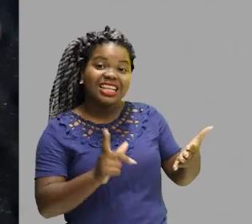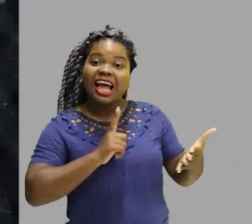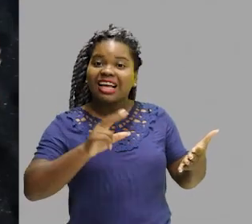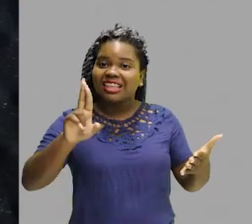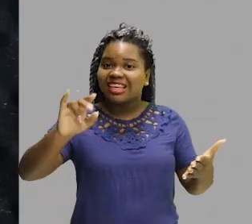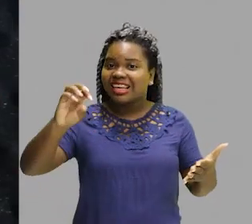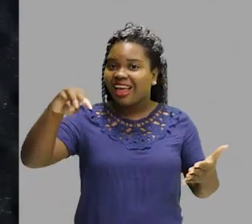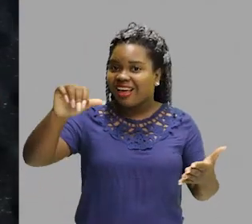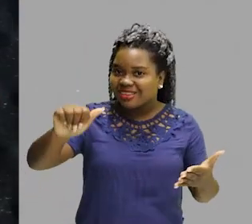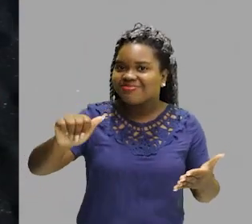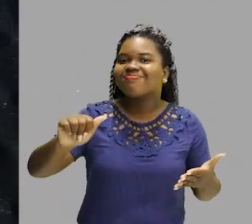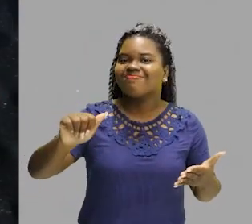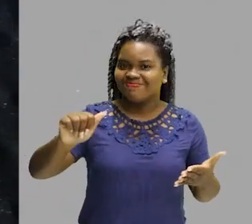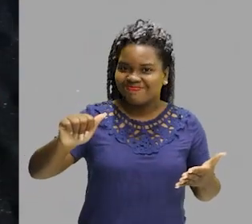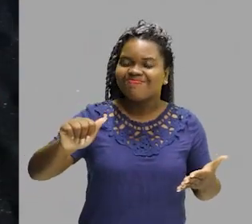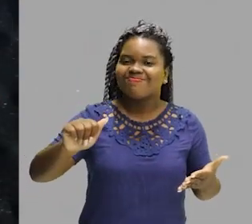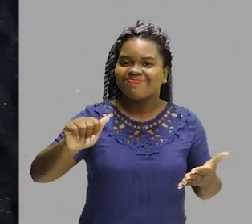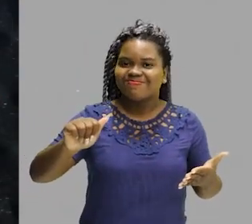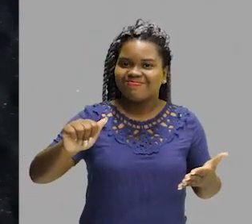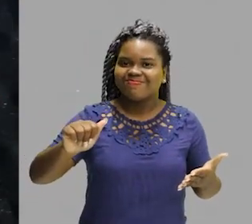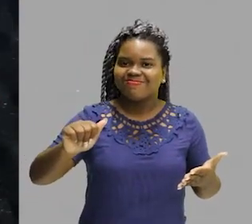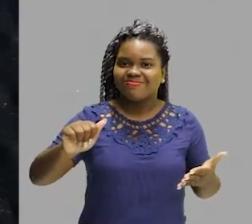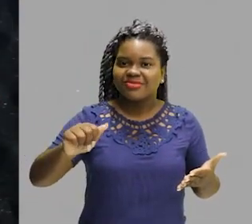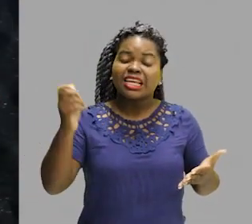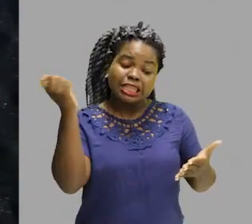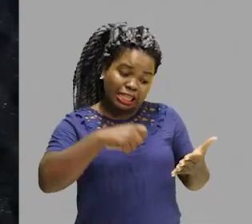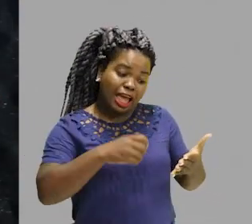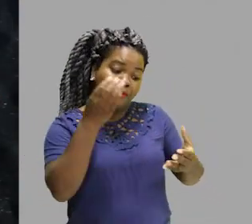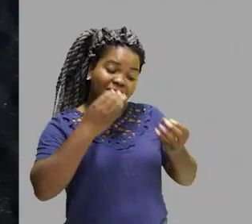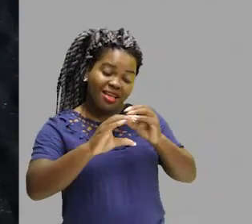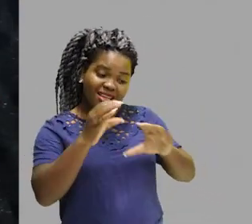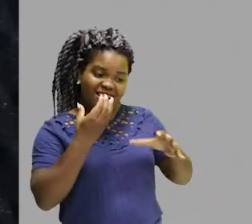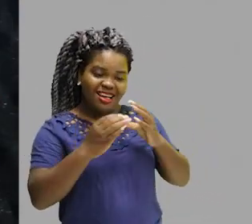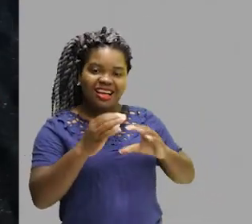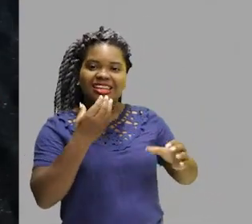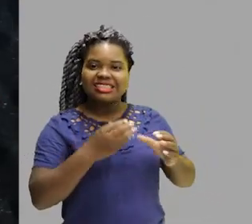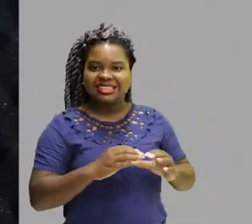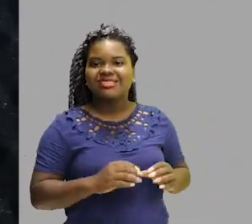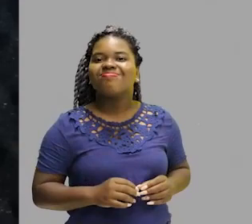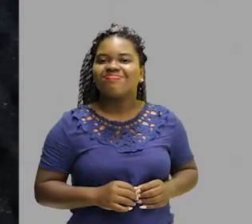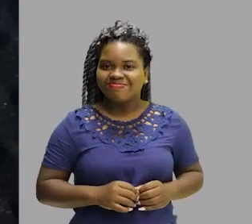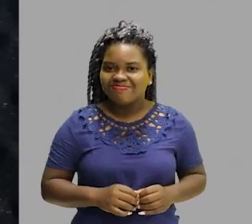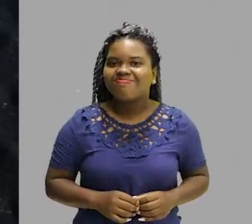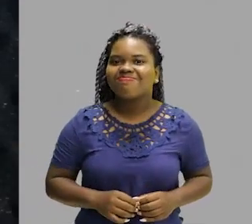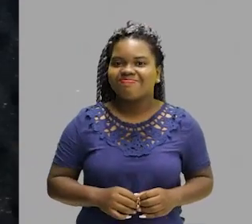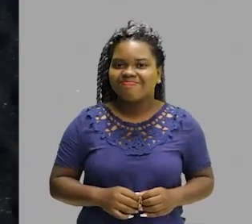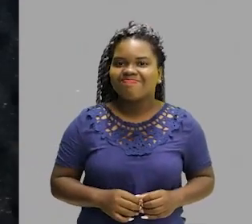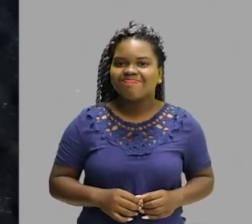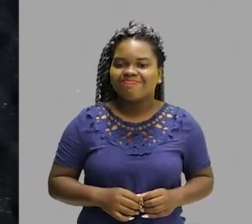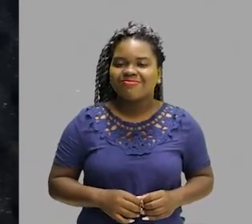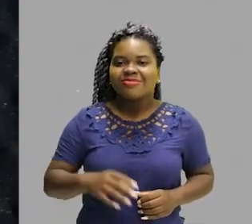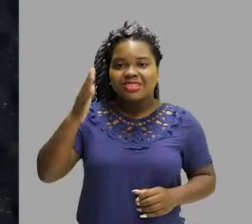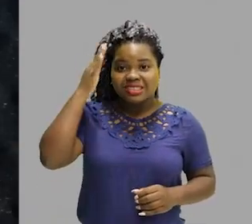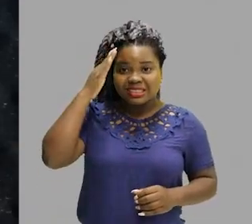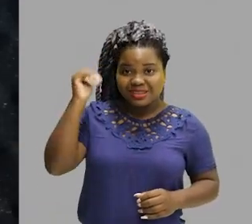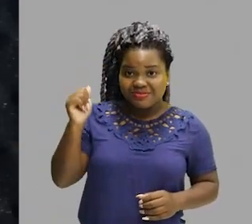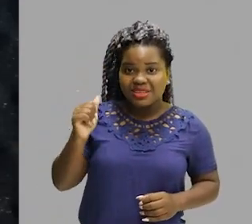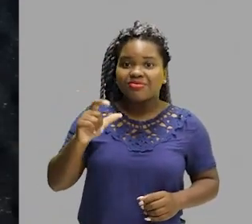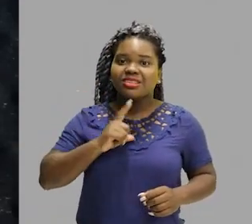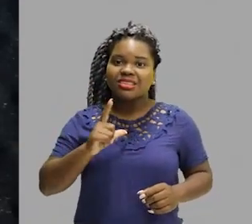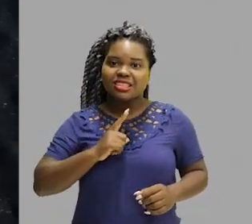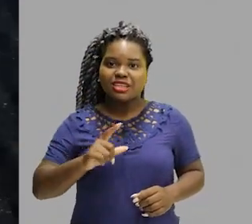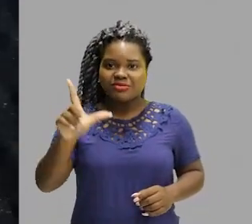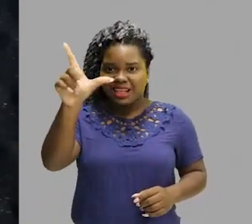assim? E aí ela nasceu para ser cantada, nós já sabemos que foi quando a gente vê essa questão da arte literária